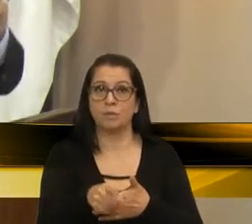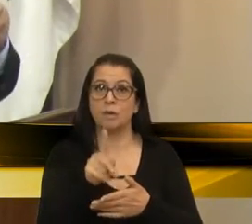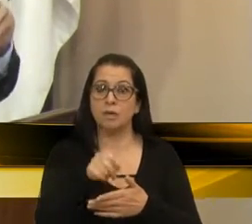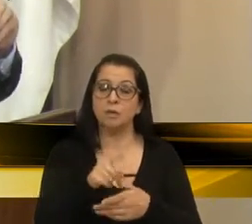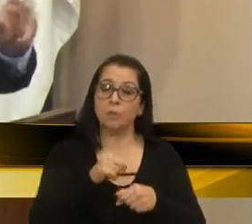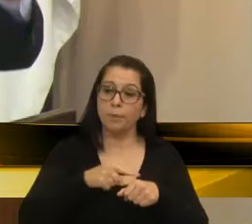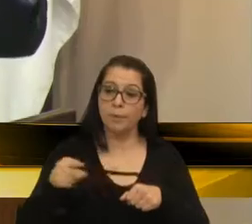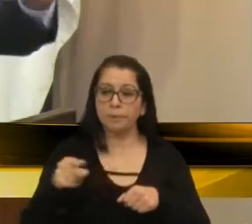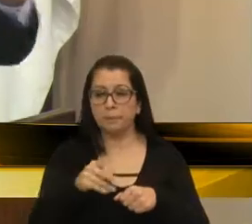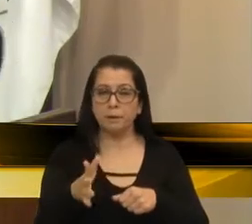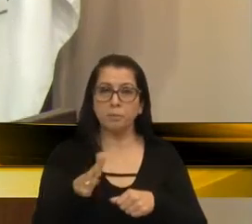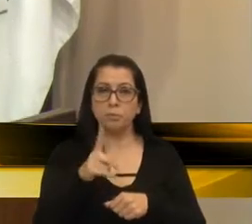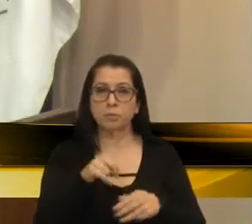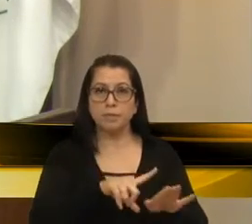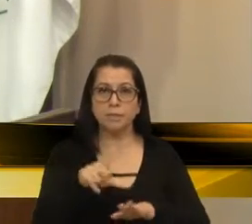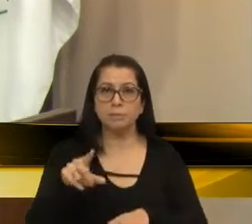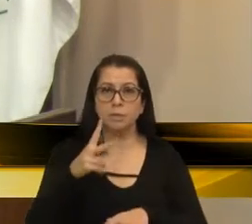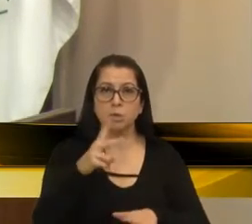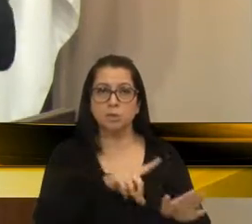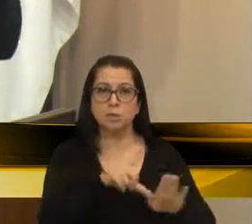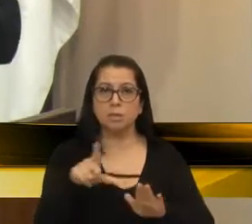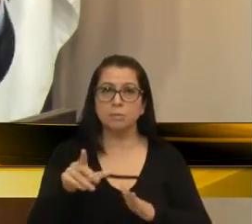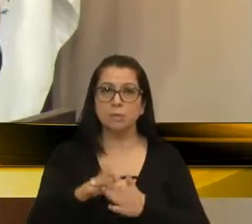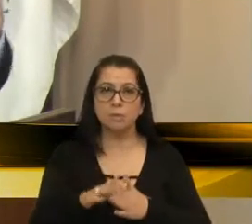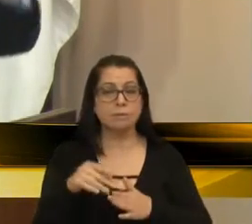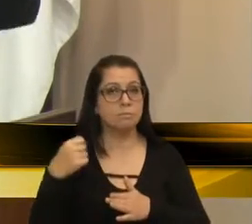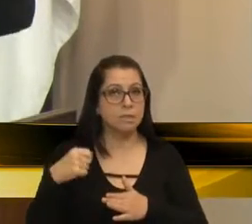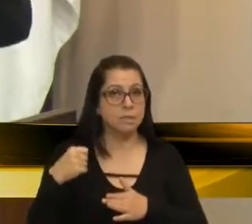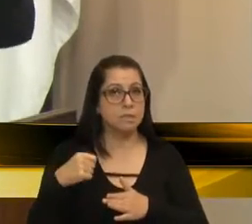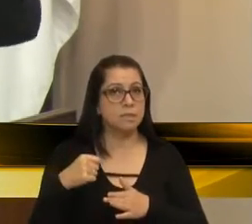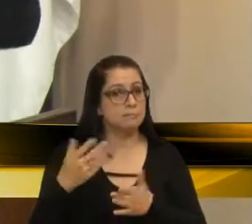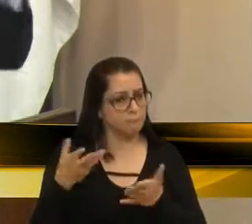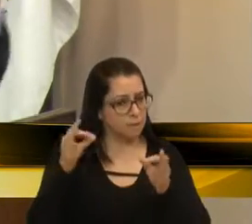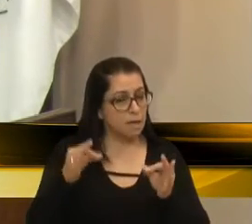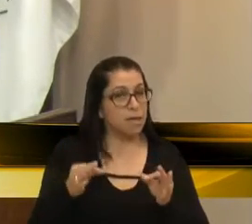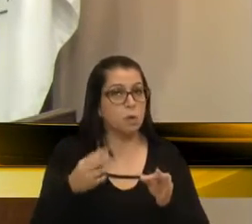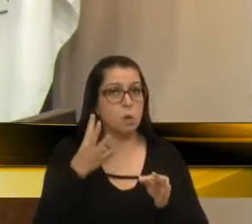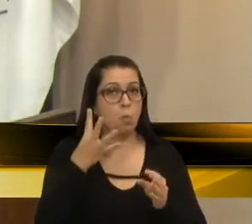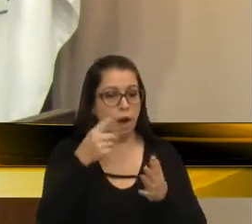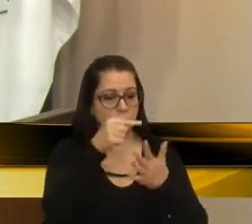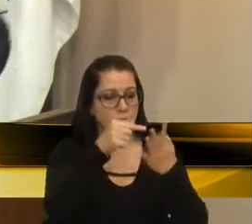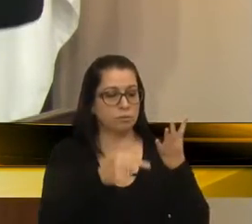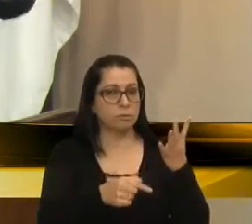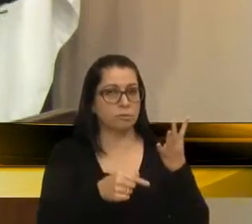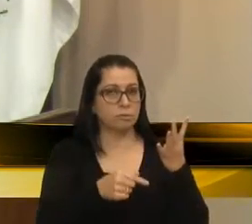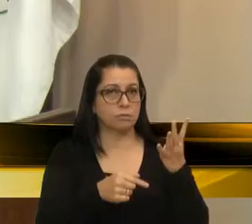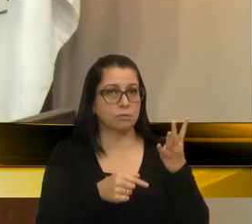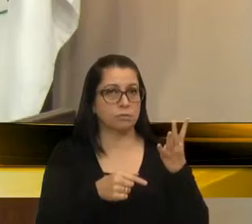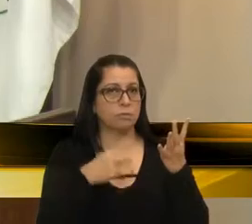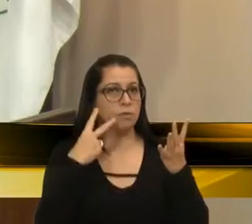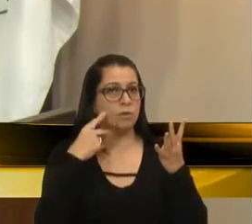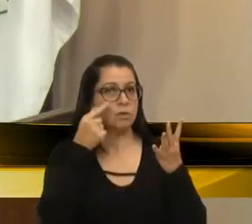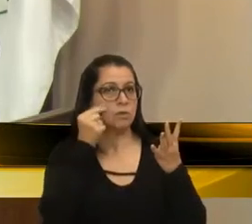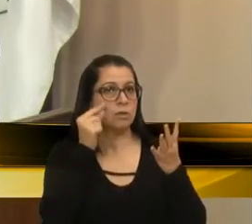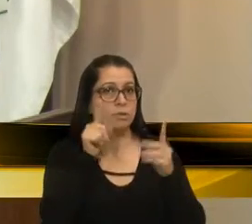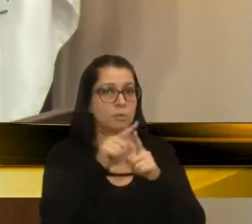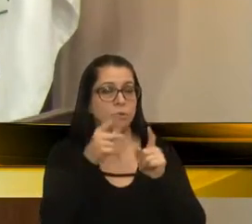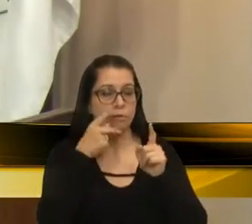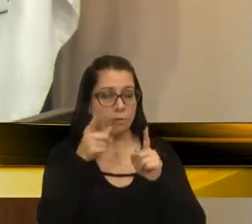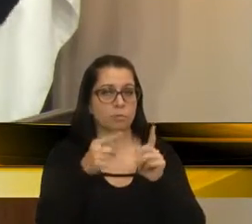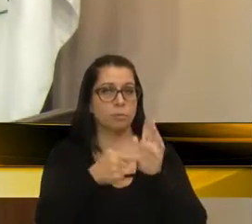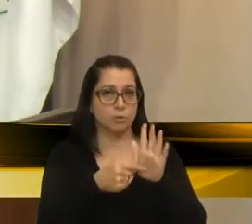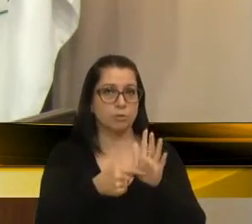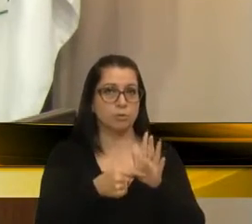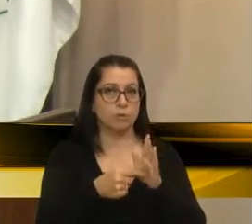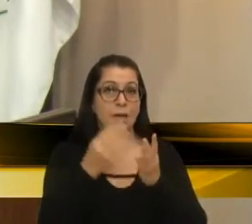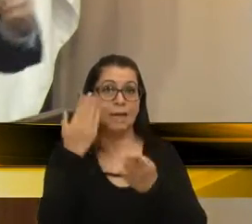num prazo de 1 semana ou 2, precisamente quanto a esses 4 itens, vereador Eloy, e também aquele que Vossa Excelência traz